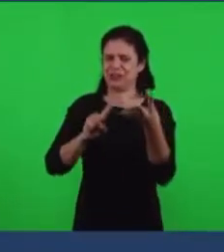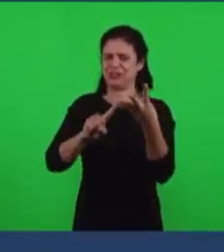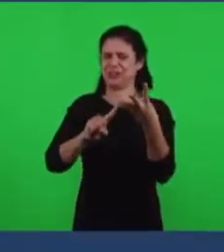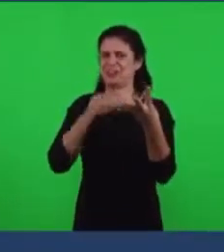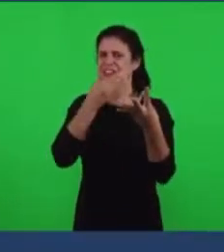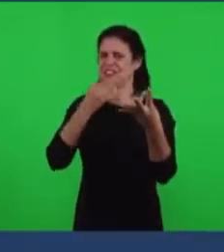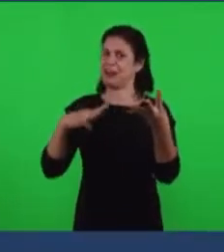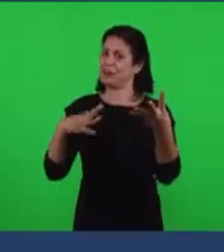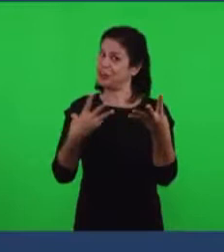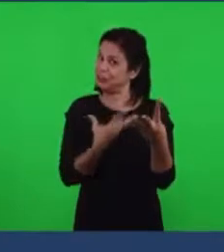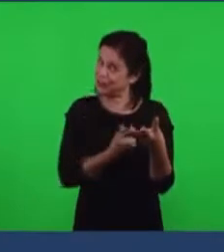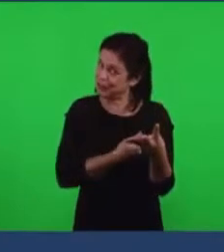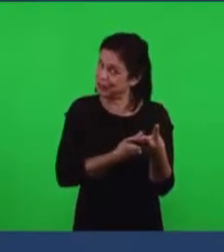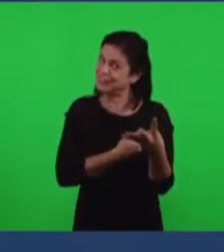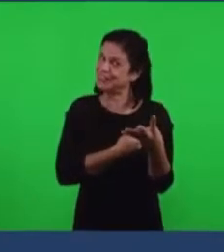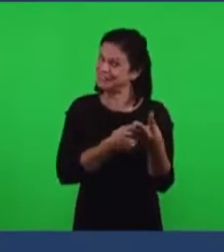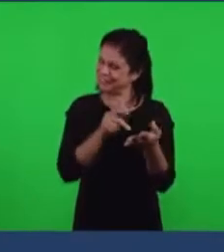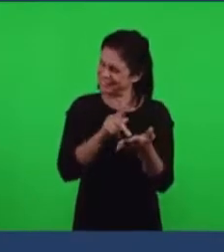observar